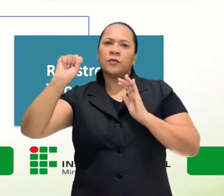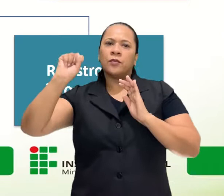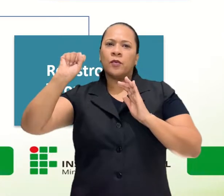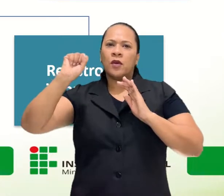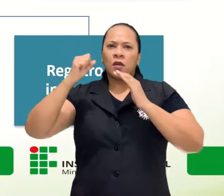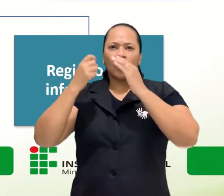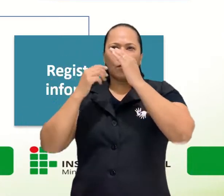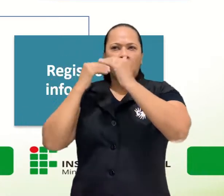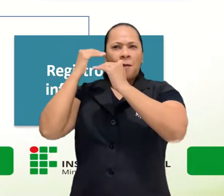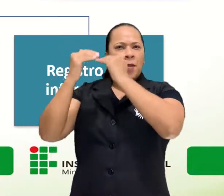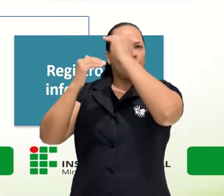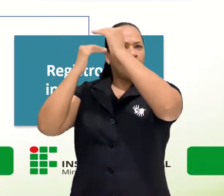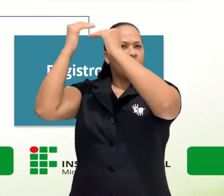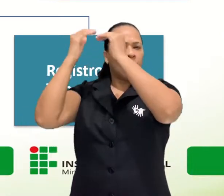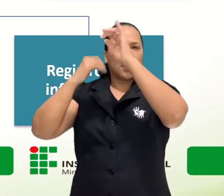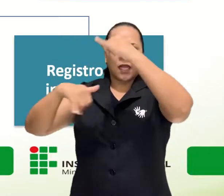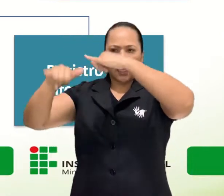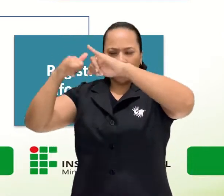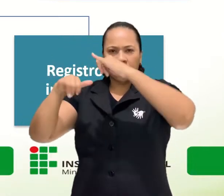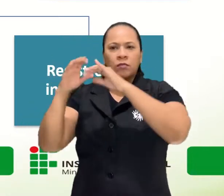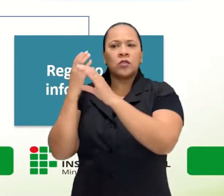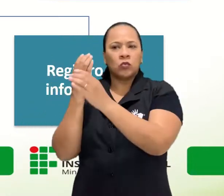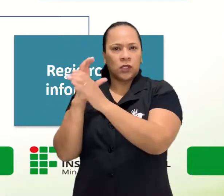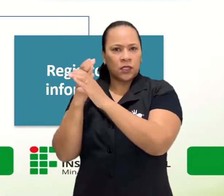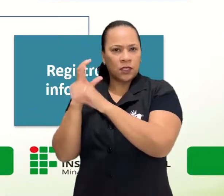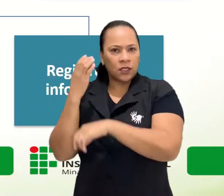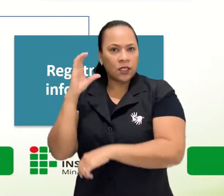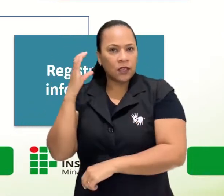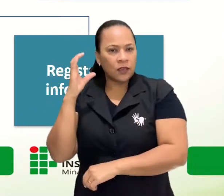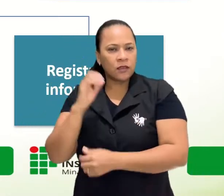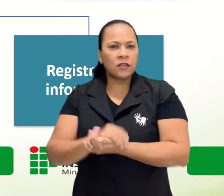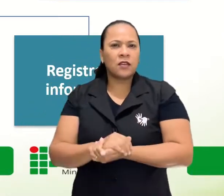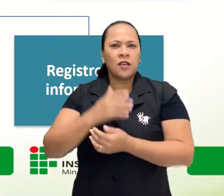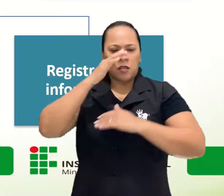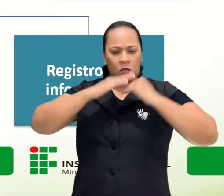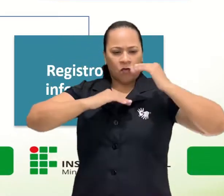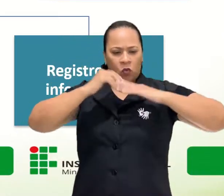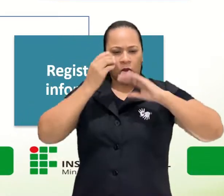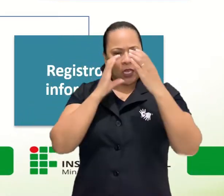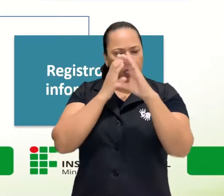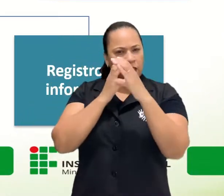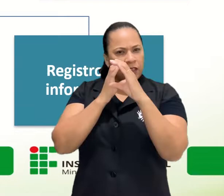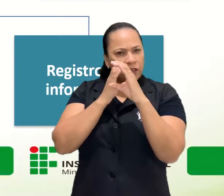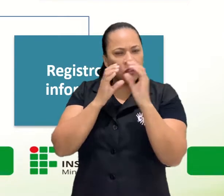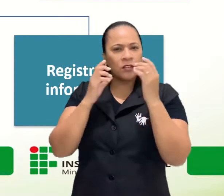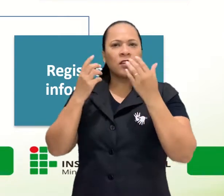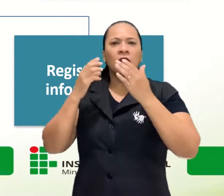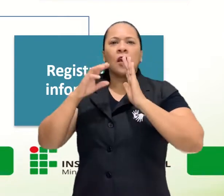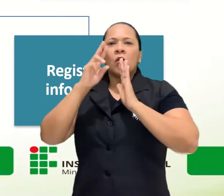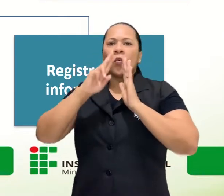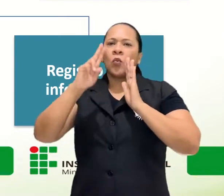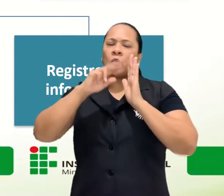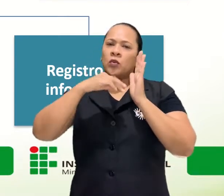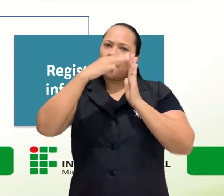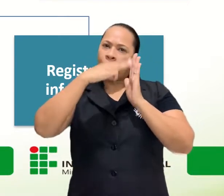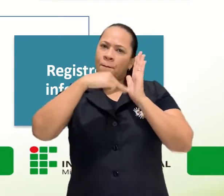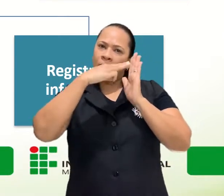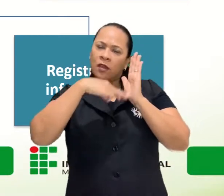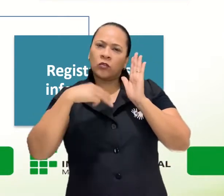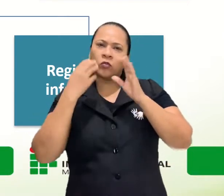grande avanço da química como ciência, e os cientistas passaram a adotar o método científico nos seus